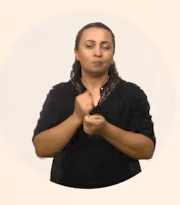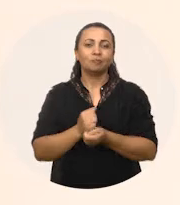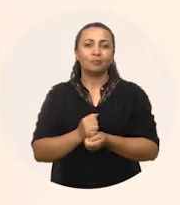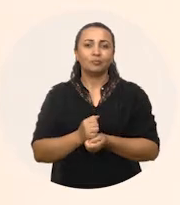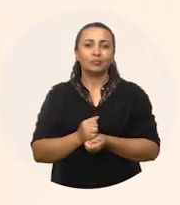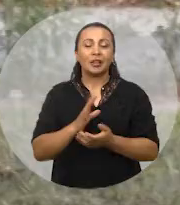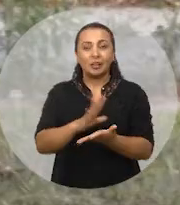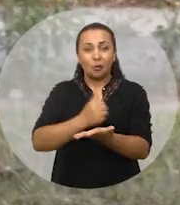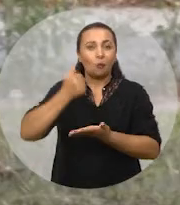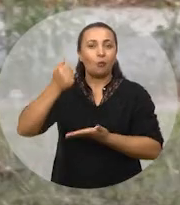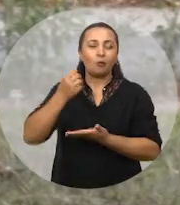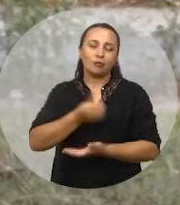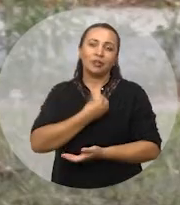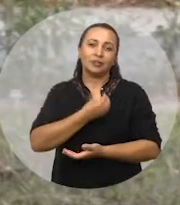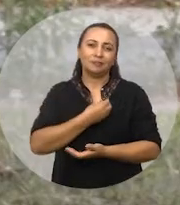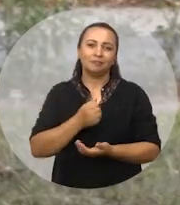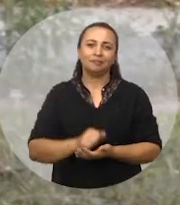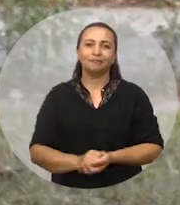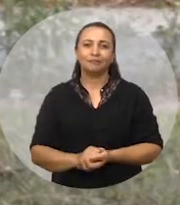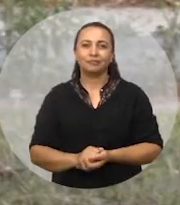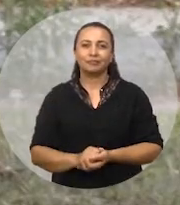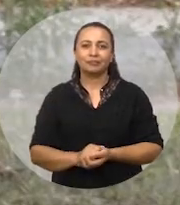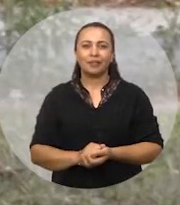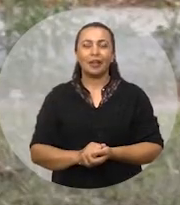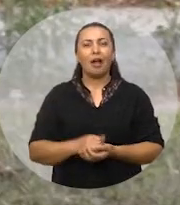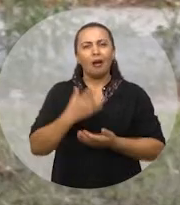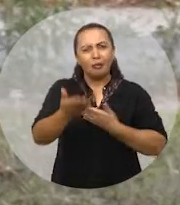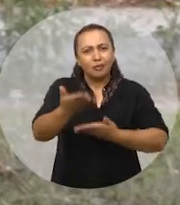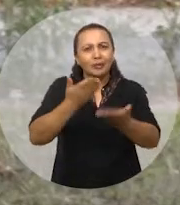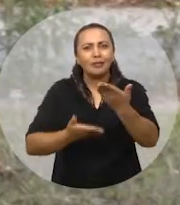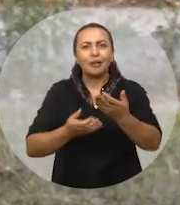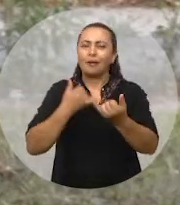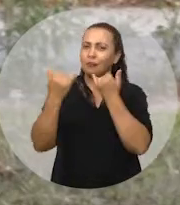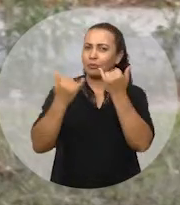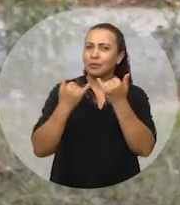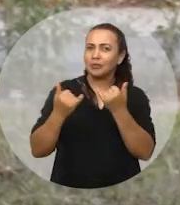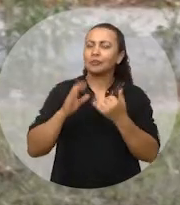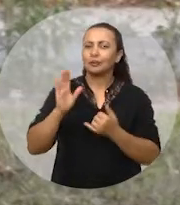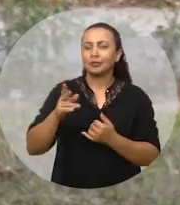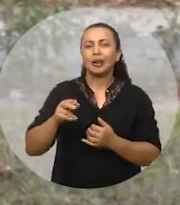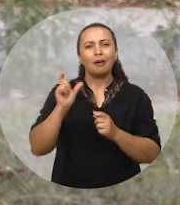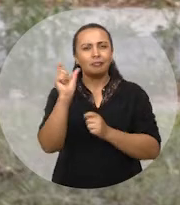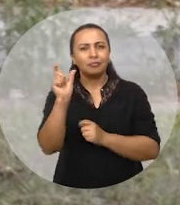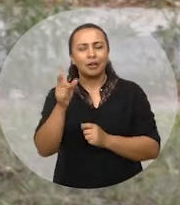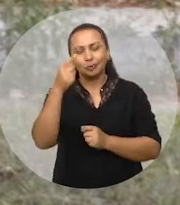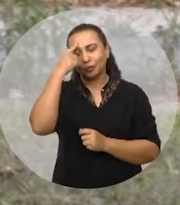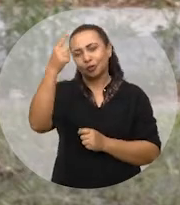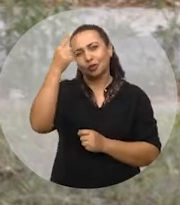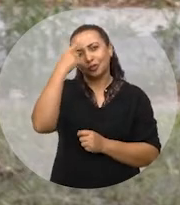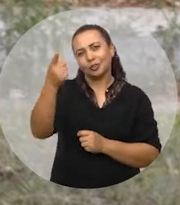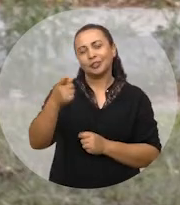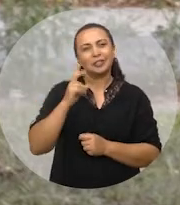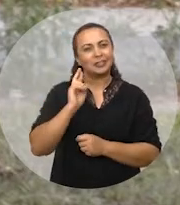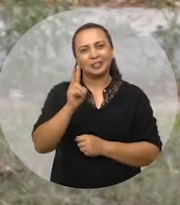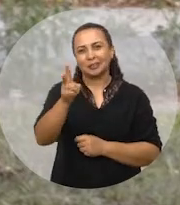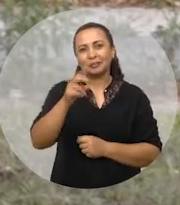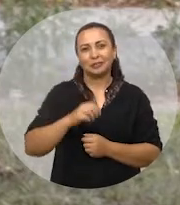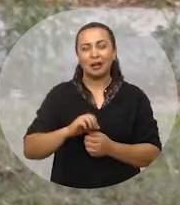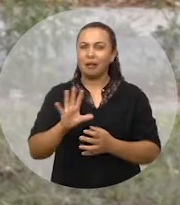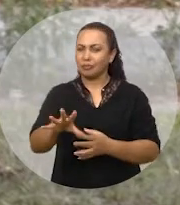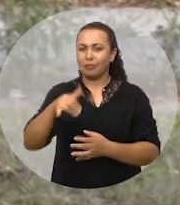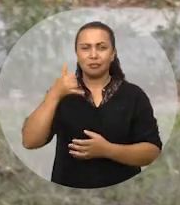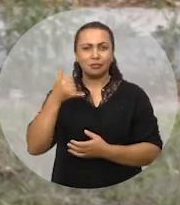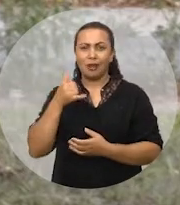efetivamente salvou vidas. Compartilhar informações já é algo que faz parte do nosso dia a dia, não é mesmo? Basta a gente pegar o celular